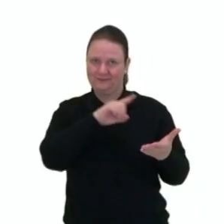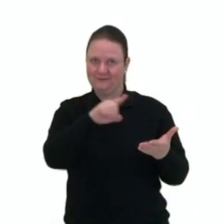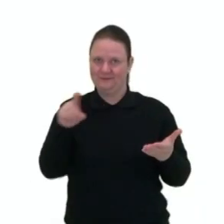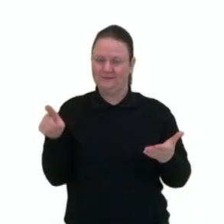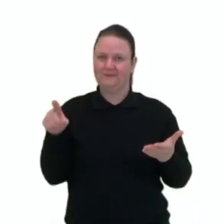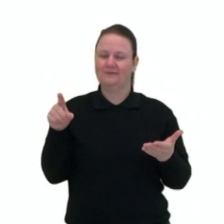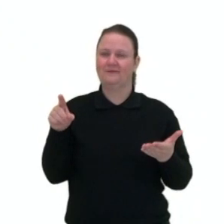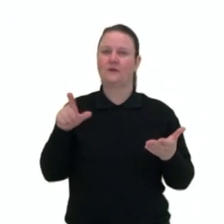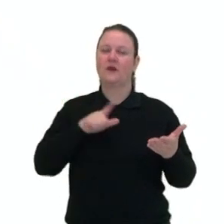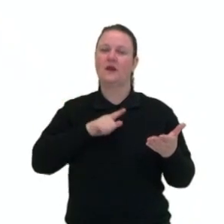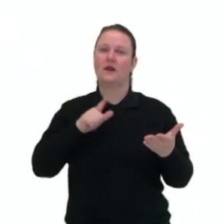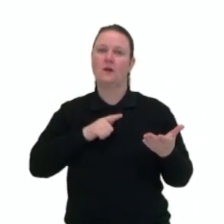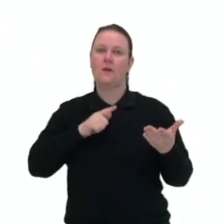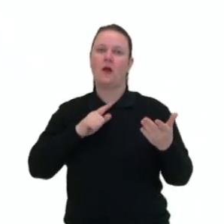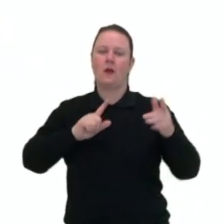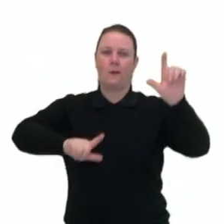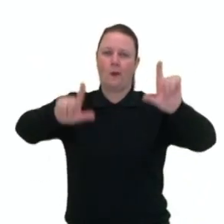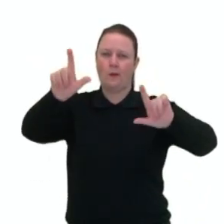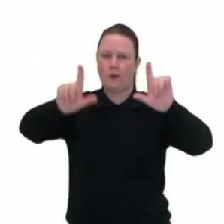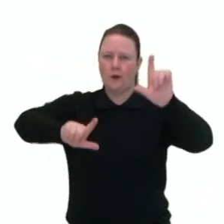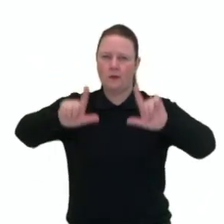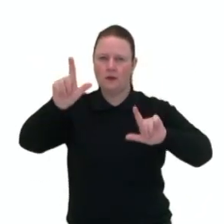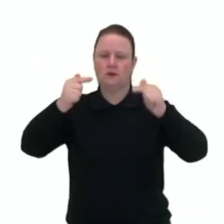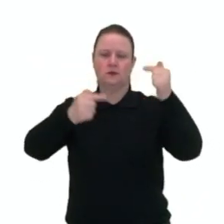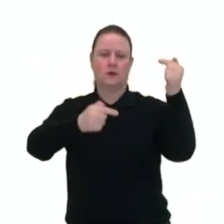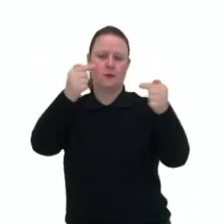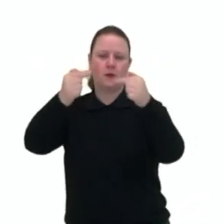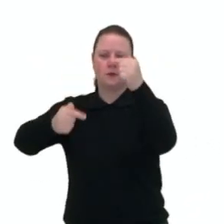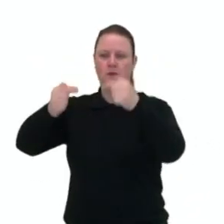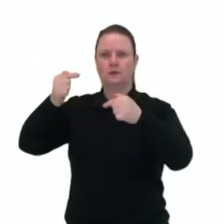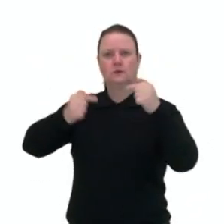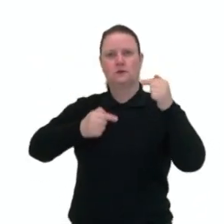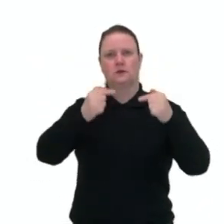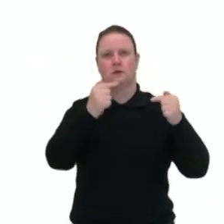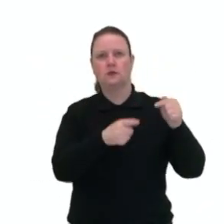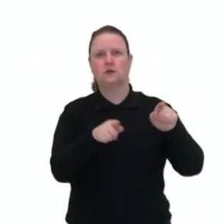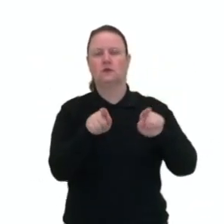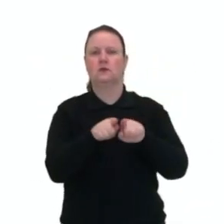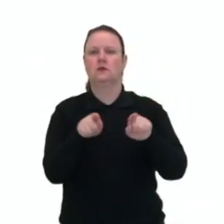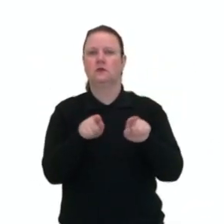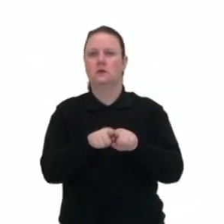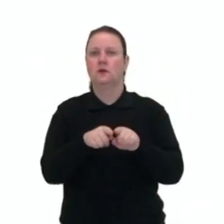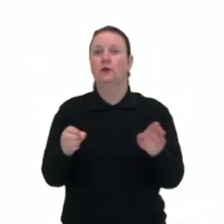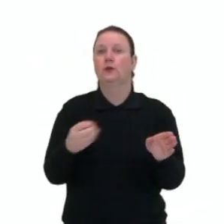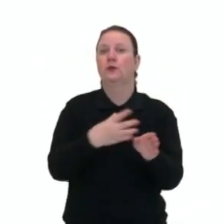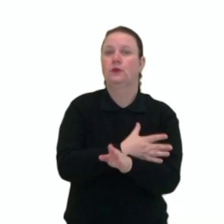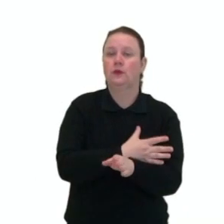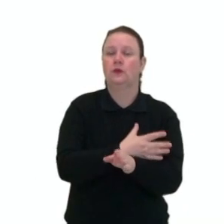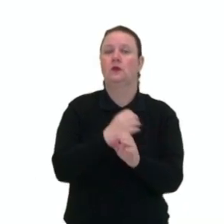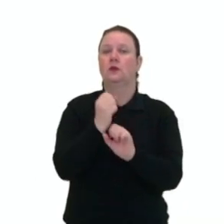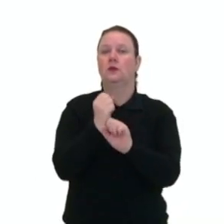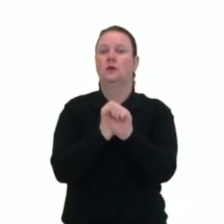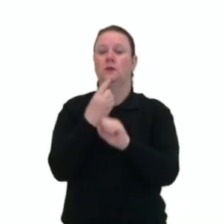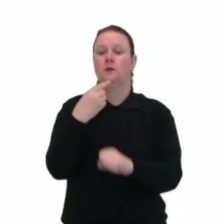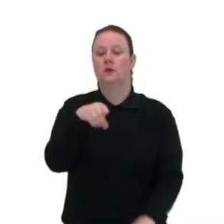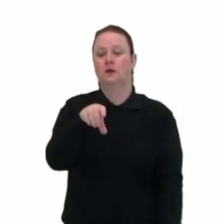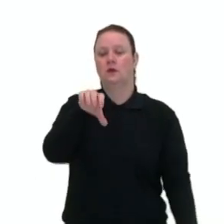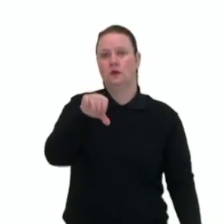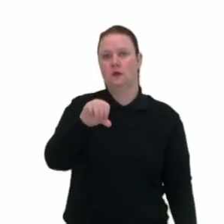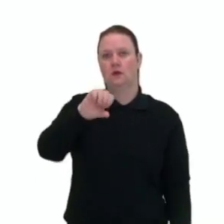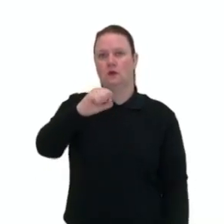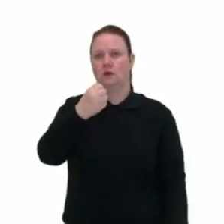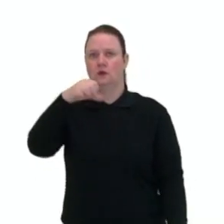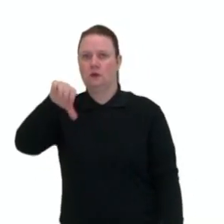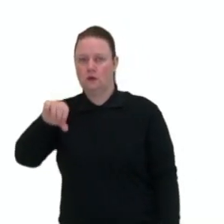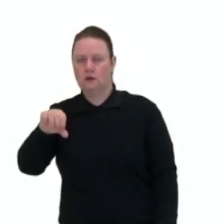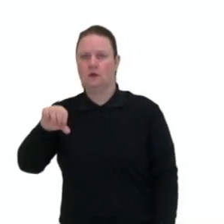Os programas eleitorais na televisão e os debates eleitorais, que foram, aliás, novidade de 1989, ajudaram a traçar